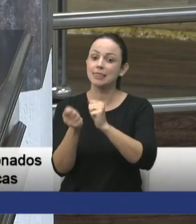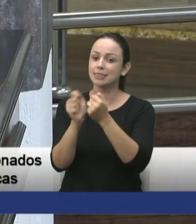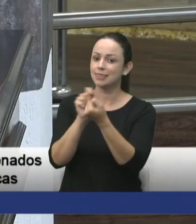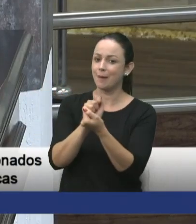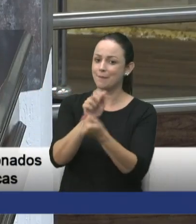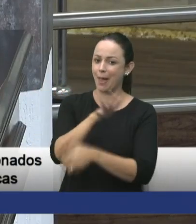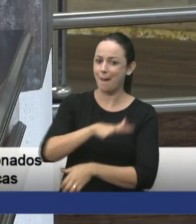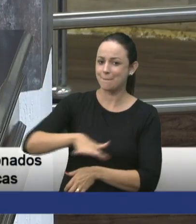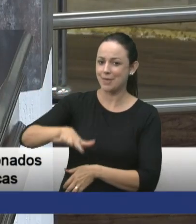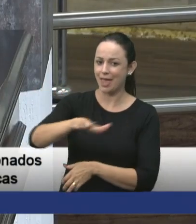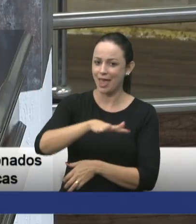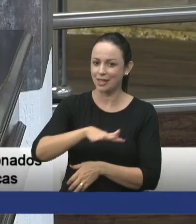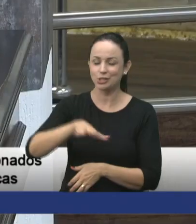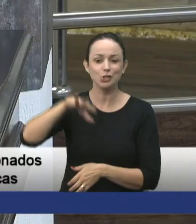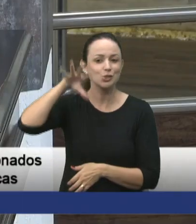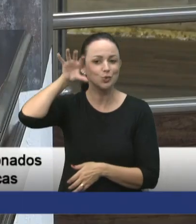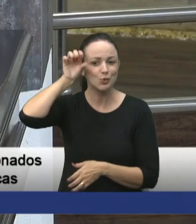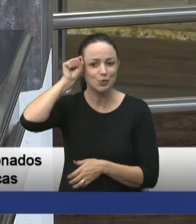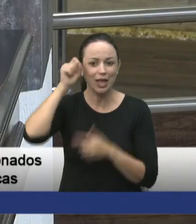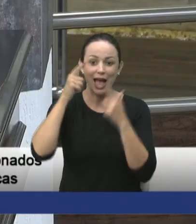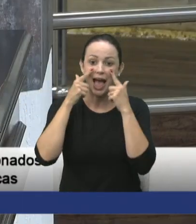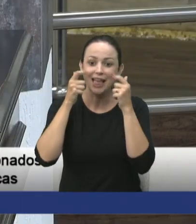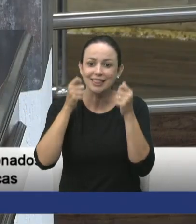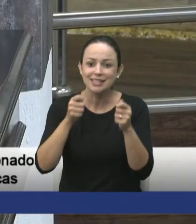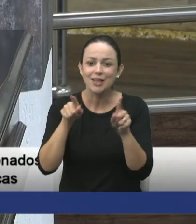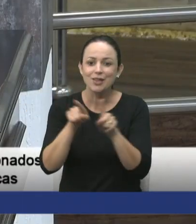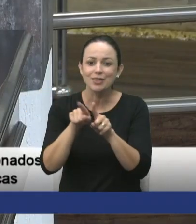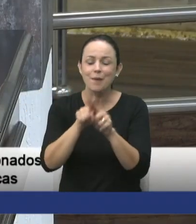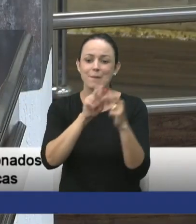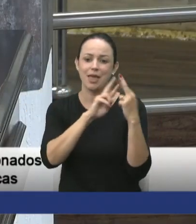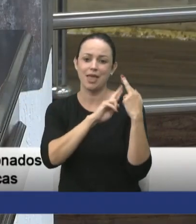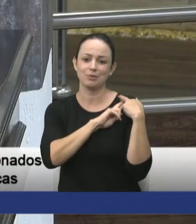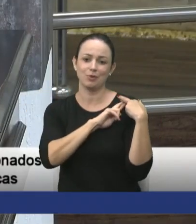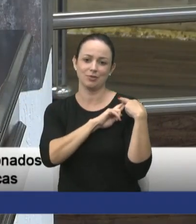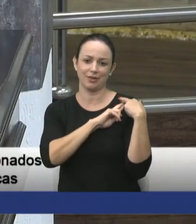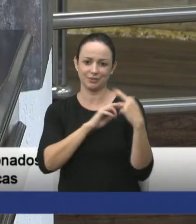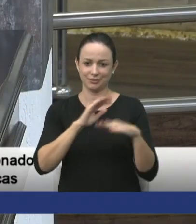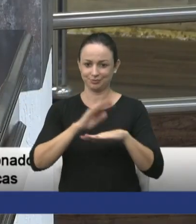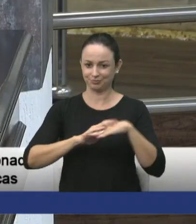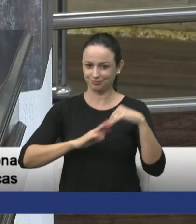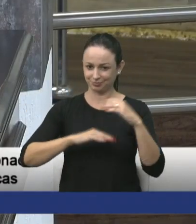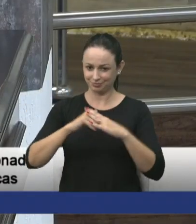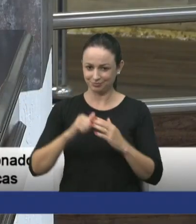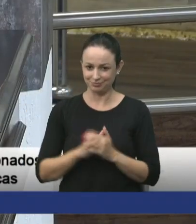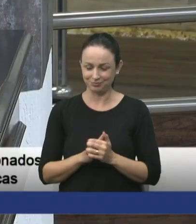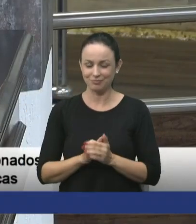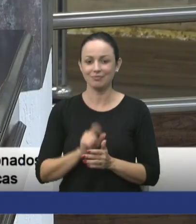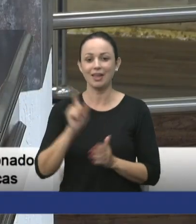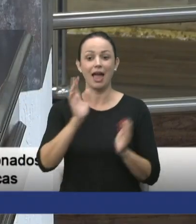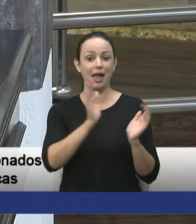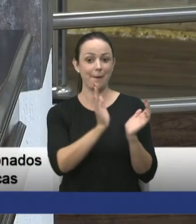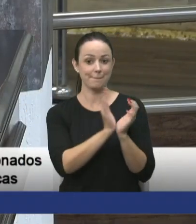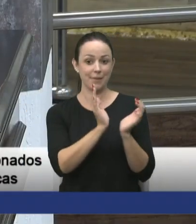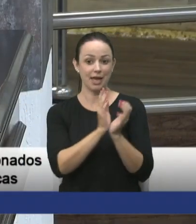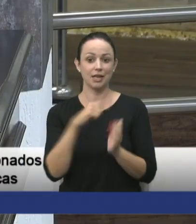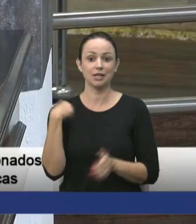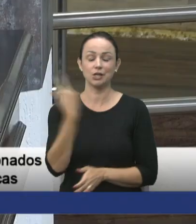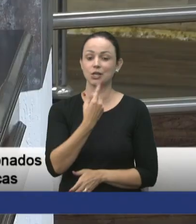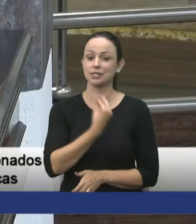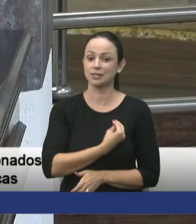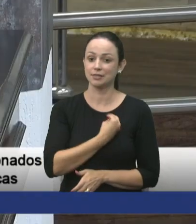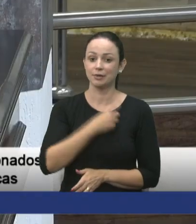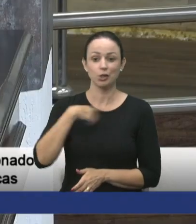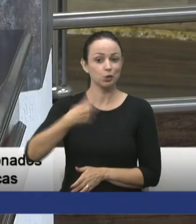escutar com atenção e agir com responsabilidade. Na APAI, nós vivemos isso todos